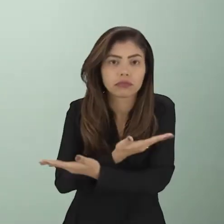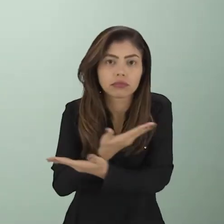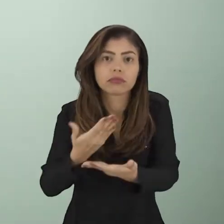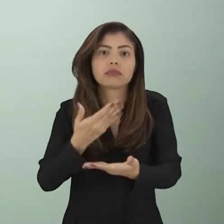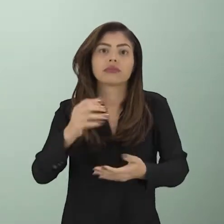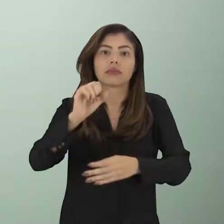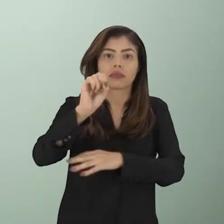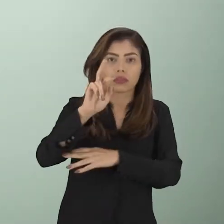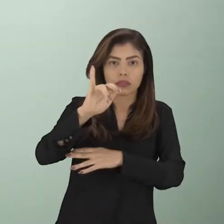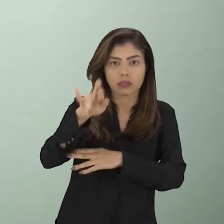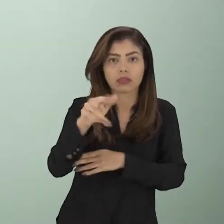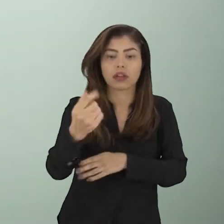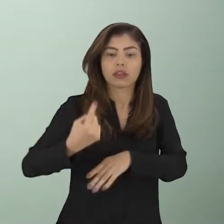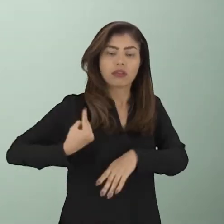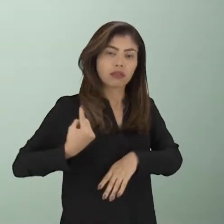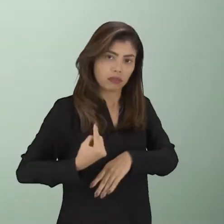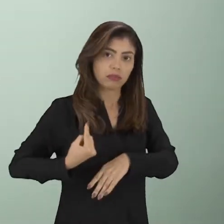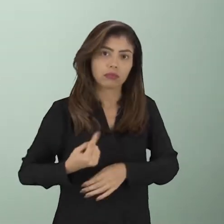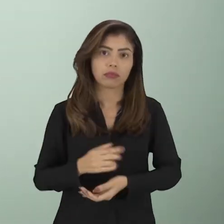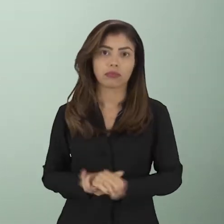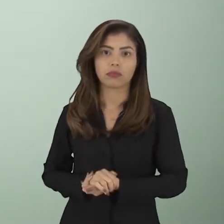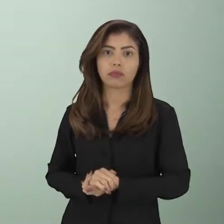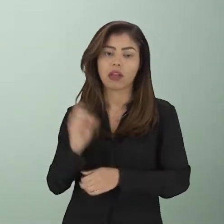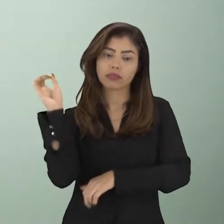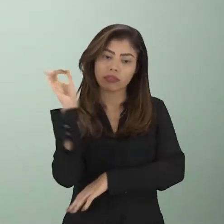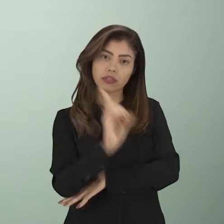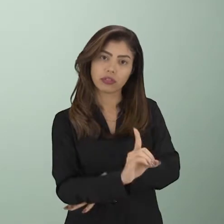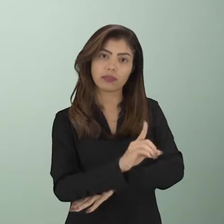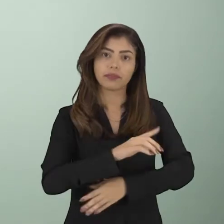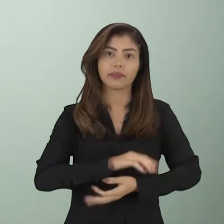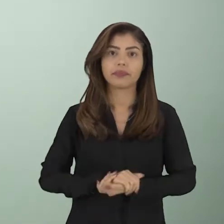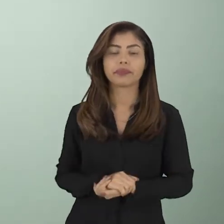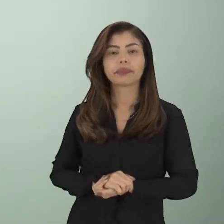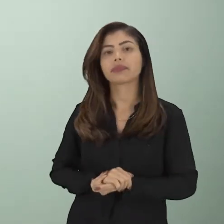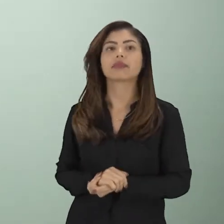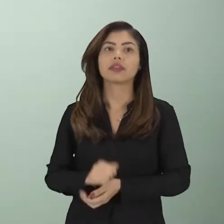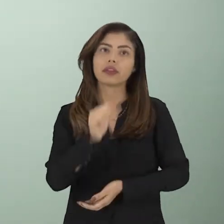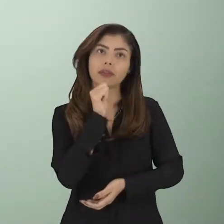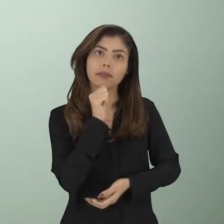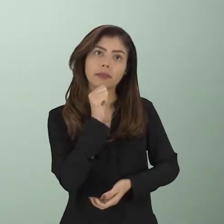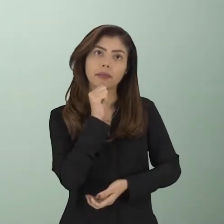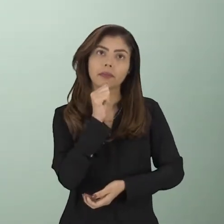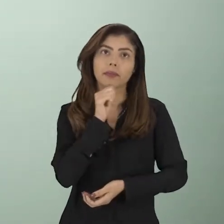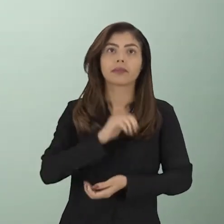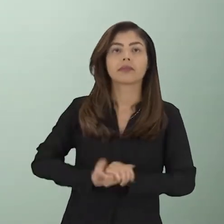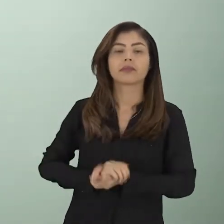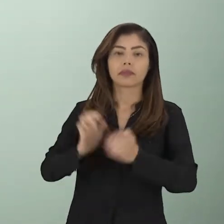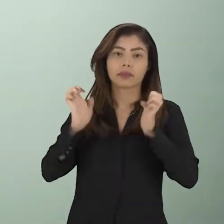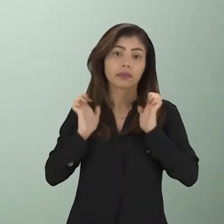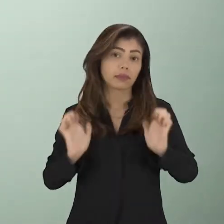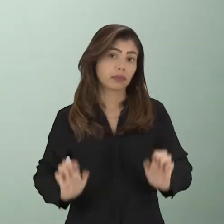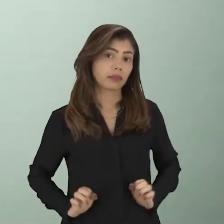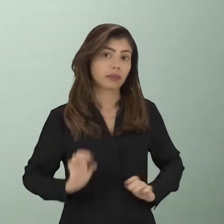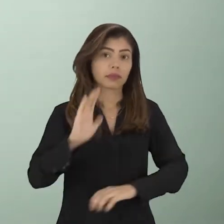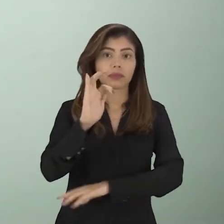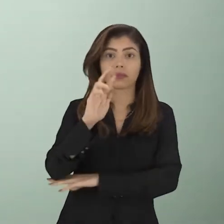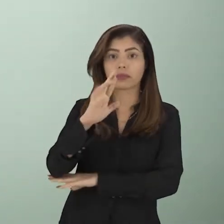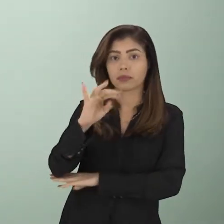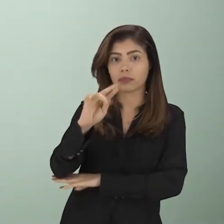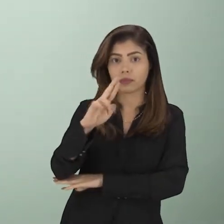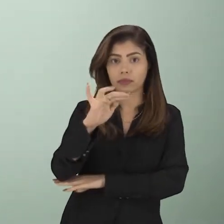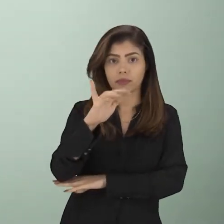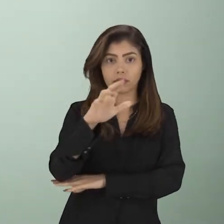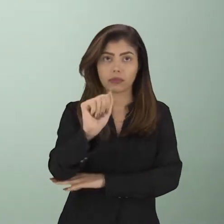como sujeito individual e de direitos. Então, ainda no tema da ecoética, a gente vai falar